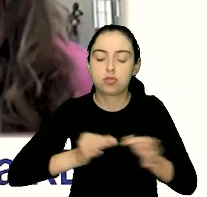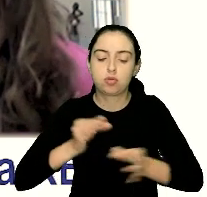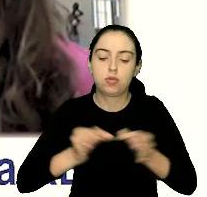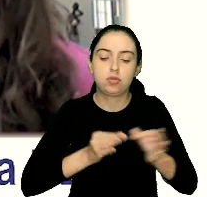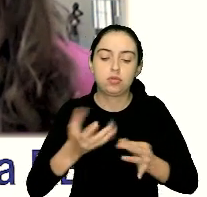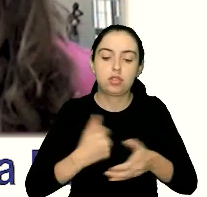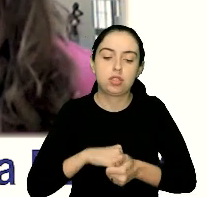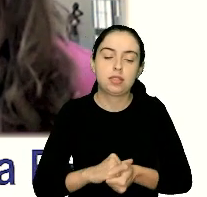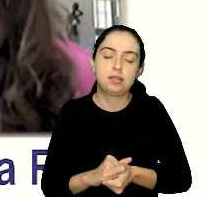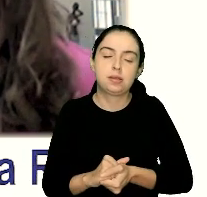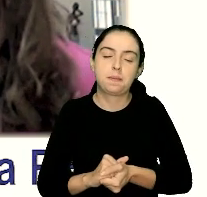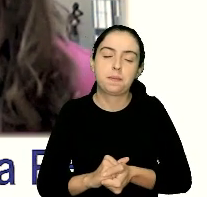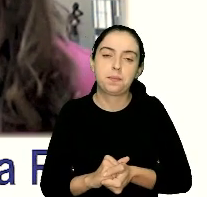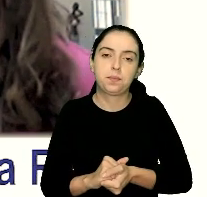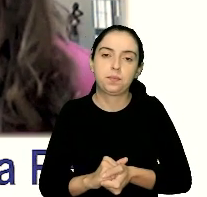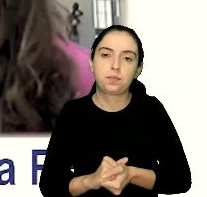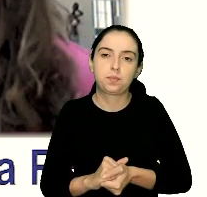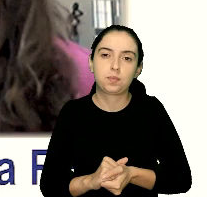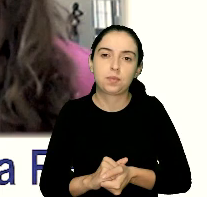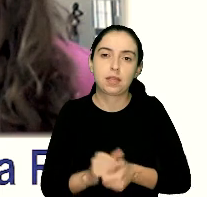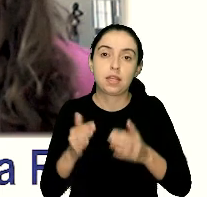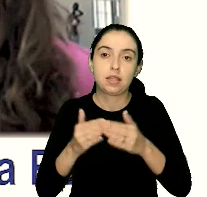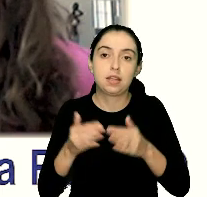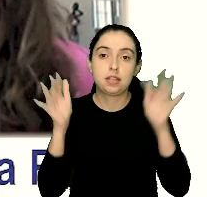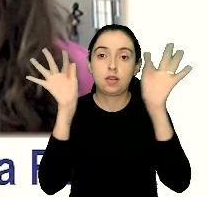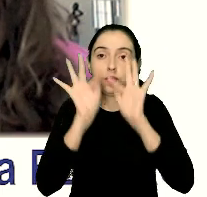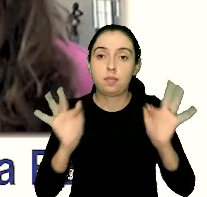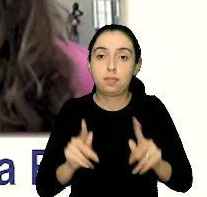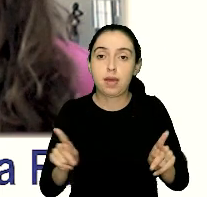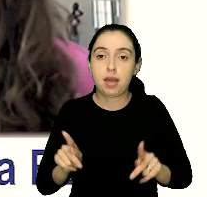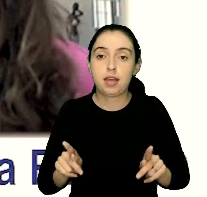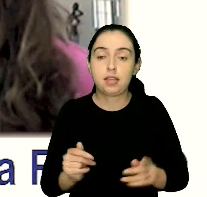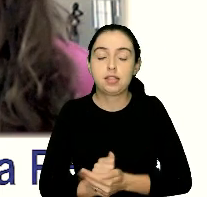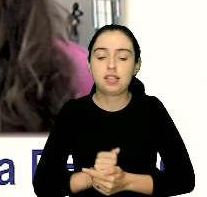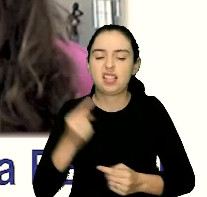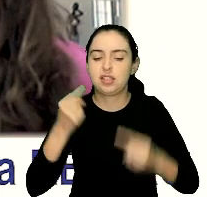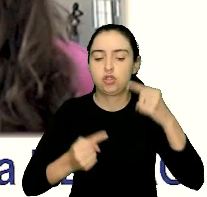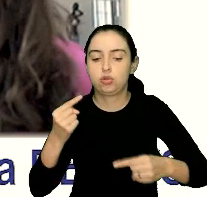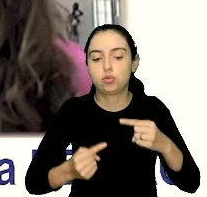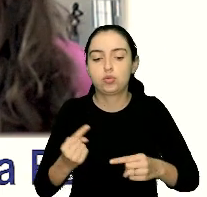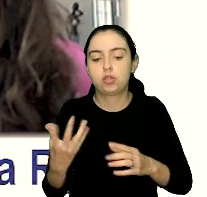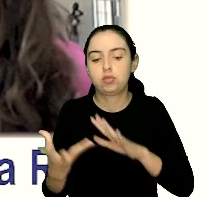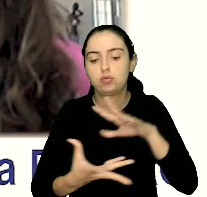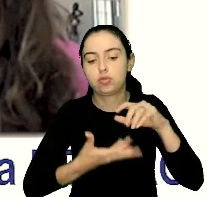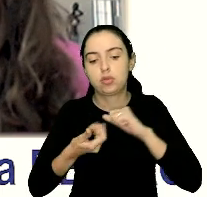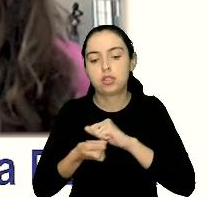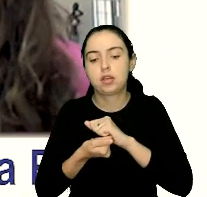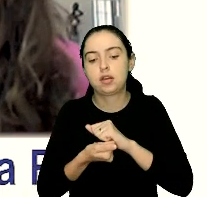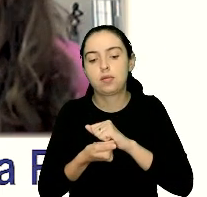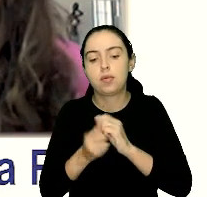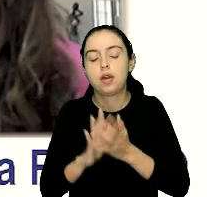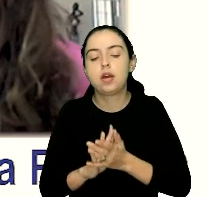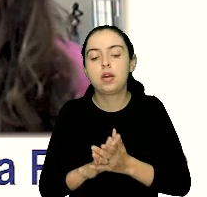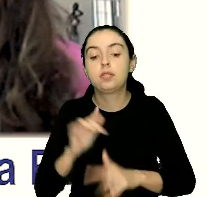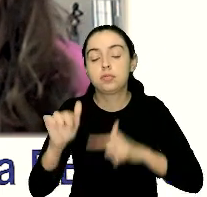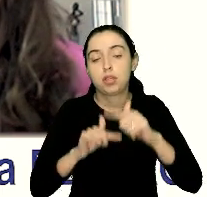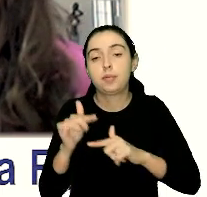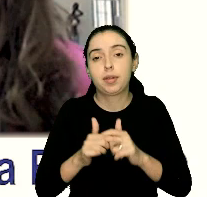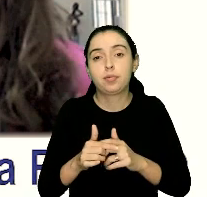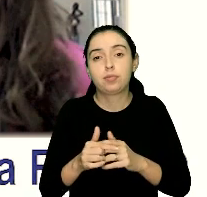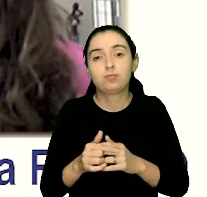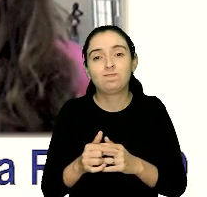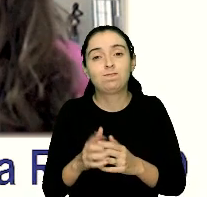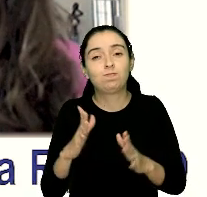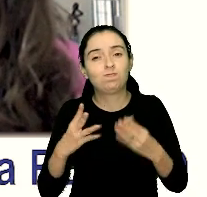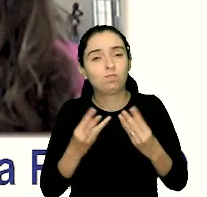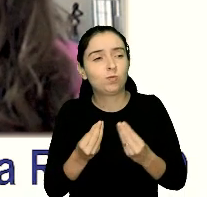Trazer a paz aos conflitos sociais. E nós trabalhamos numa área de muita atenção, especialmente porque lida